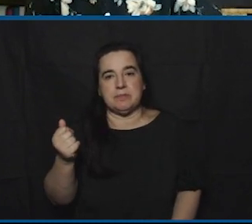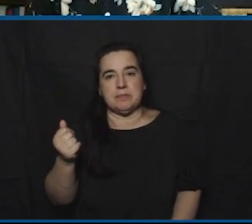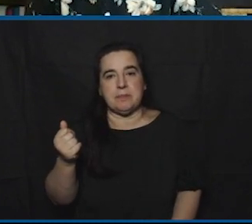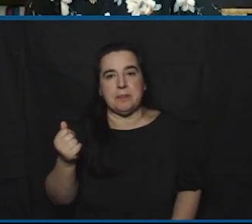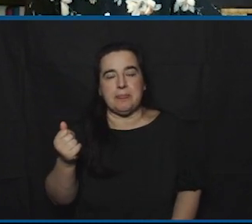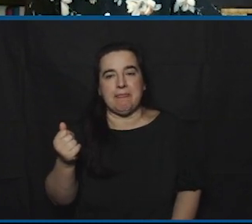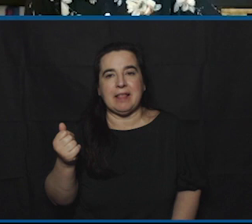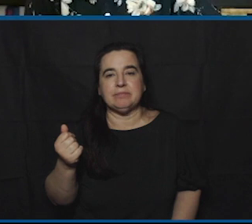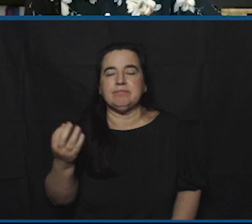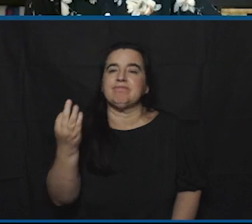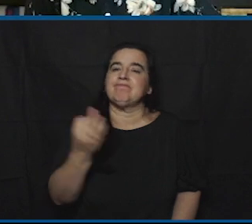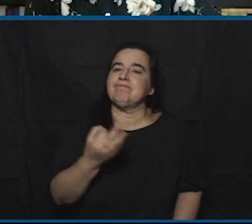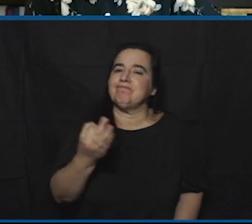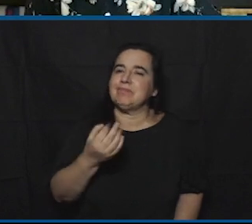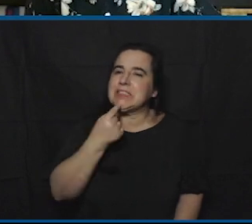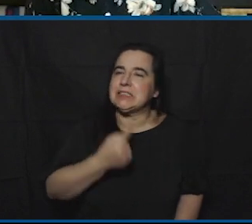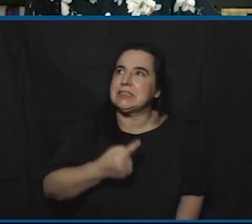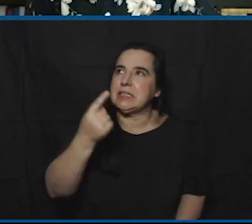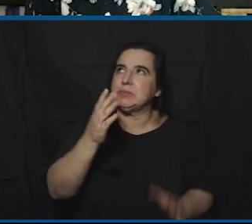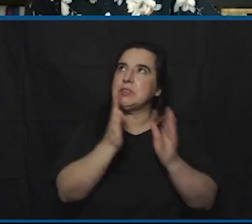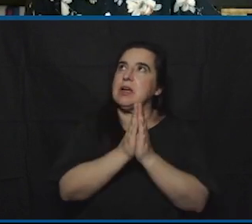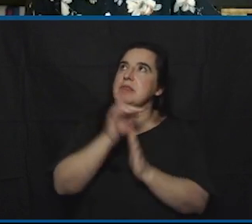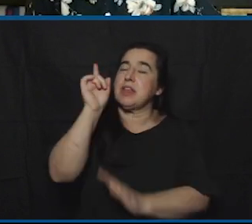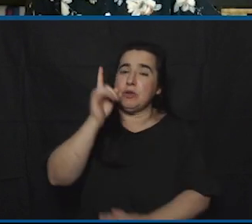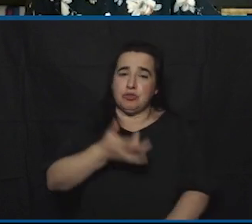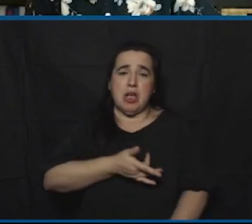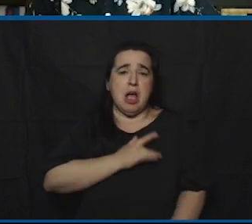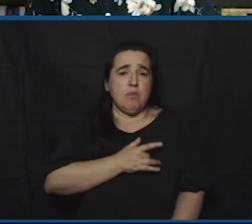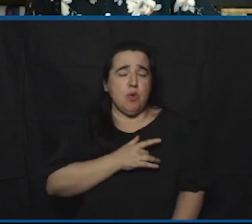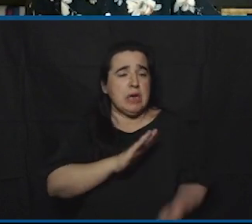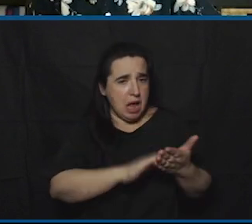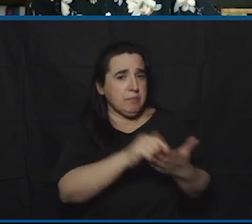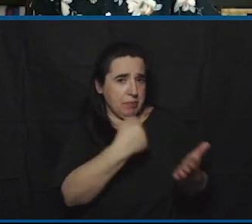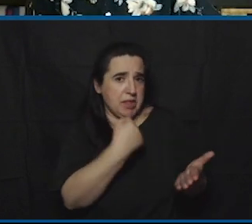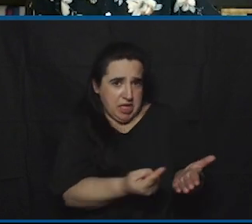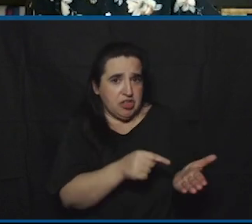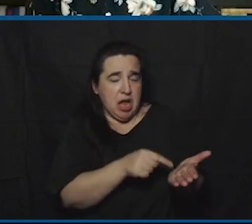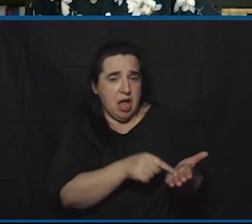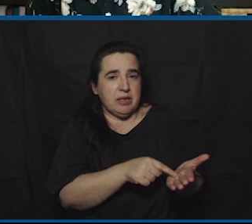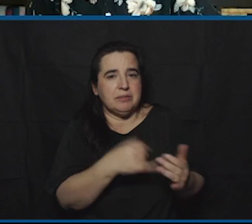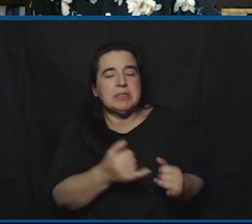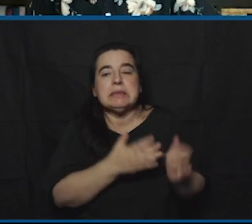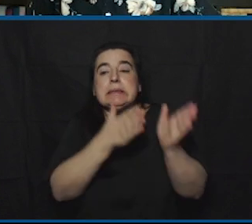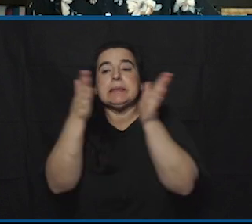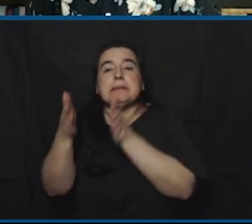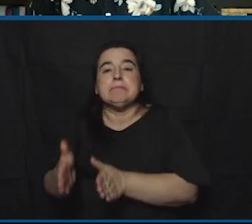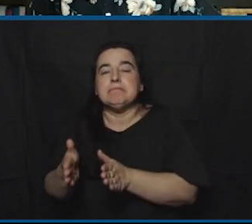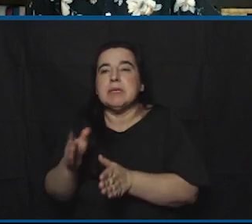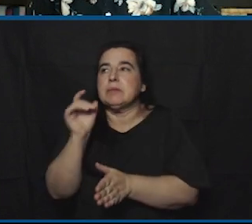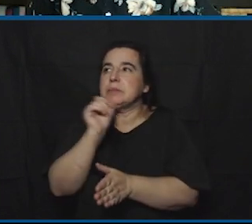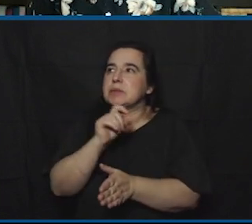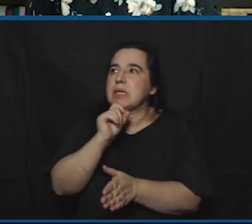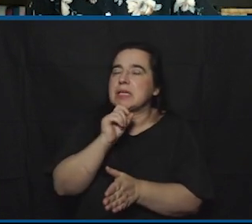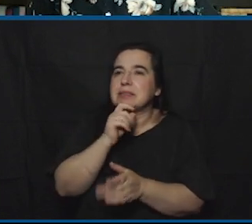mente. Realmente é muito estranho dizer que Deus é um Deus de amor, como a Bíblia o afirma, e, por outro lado, permitir